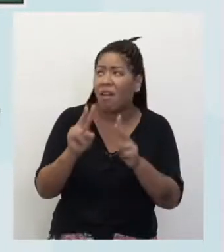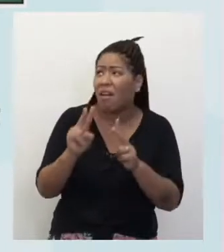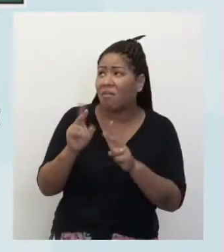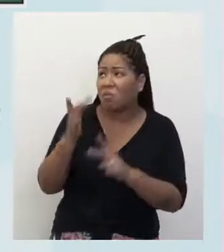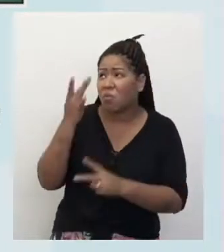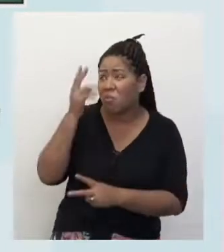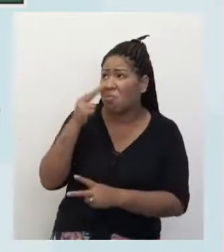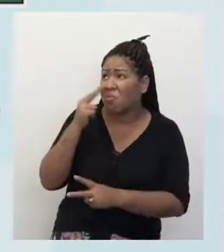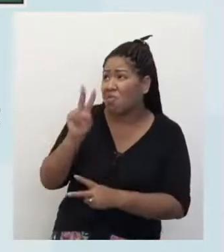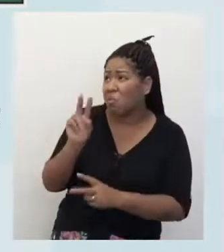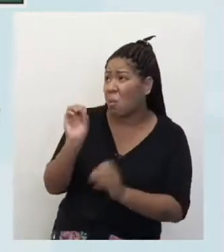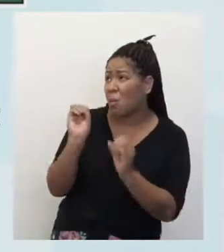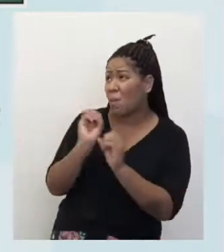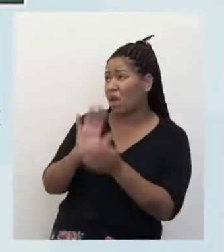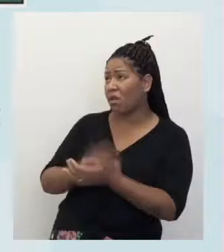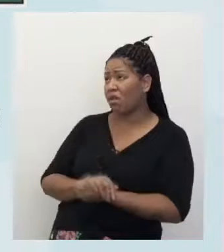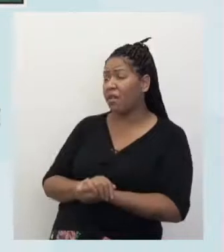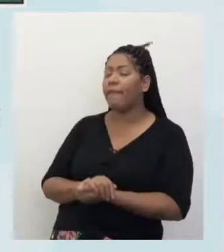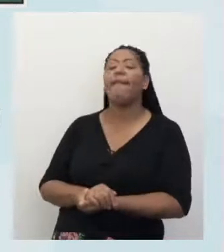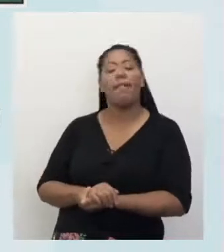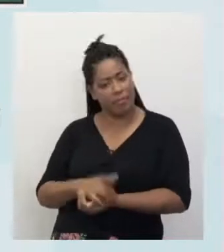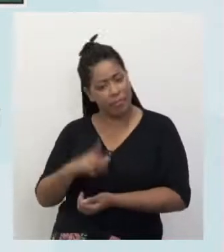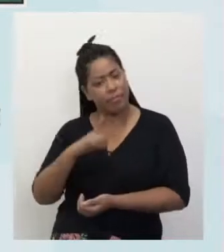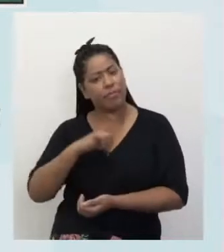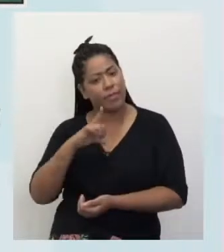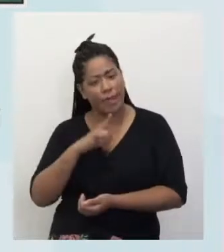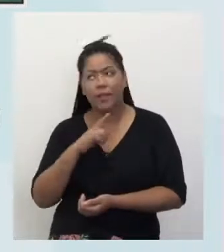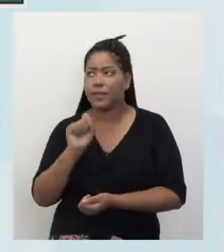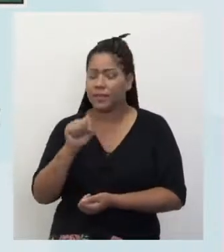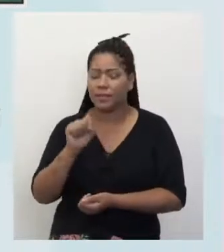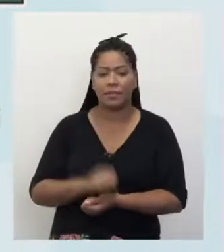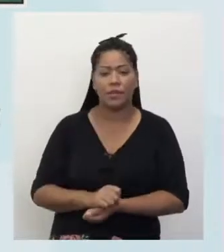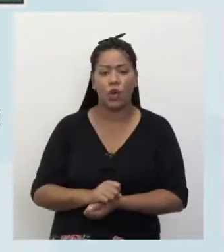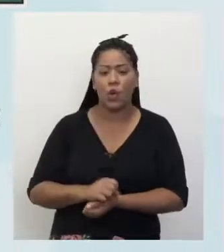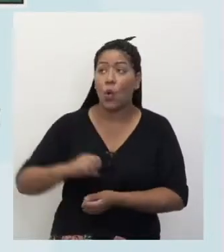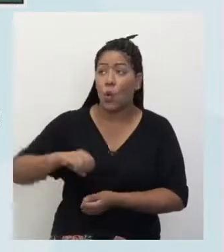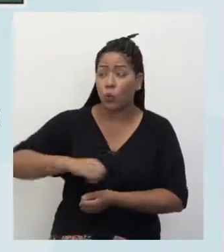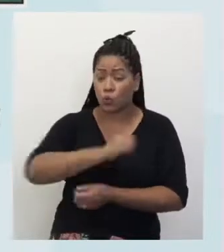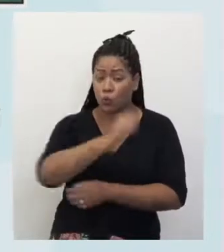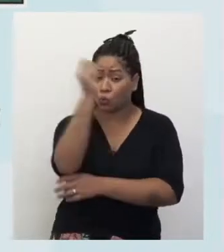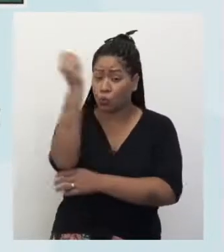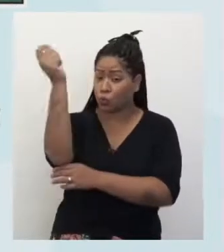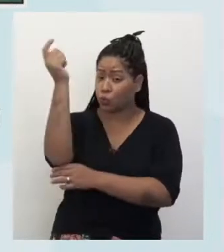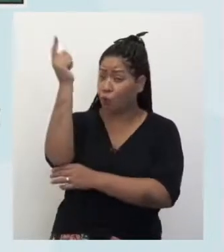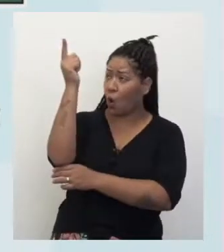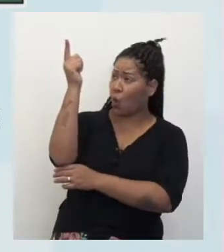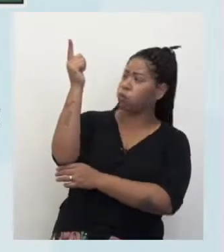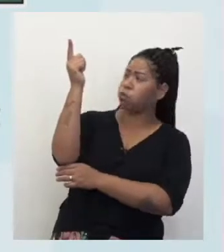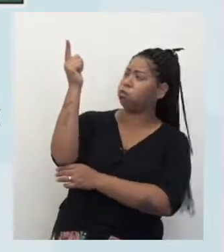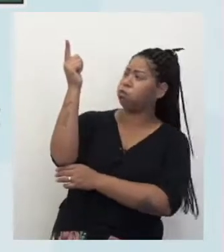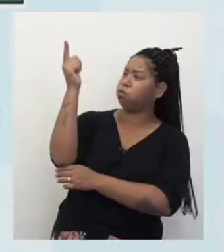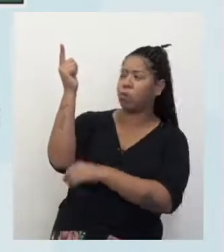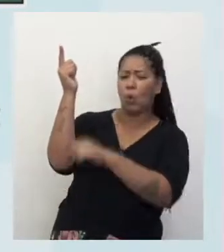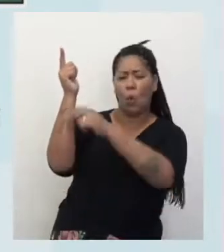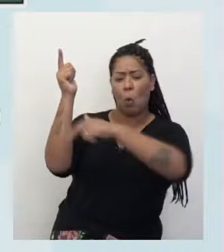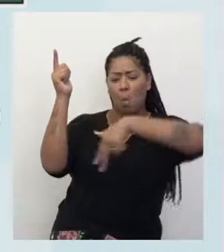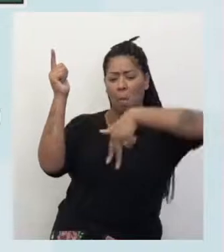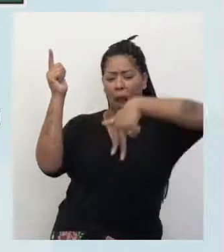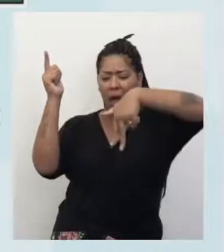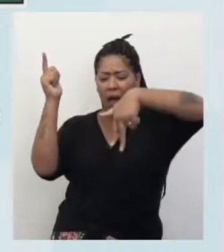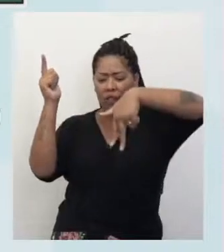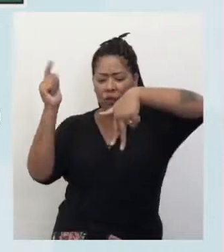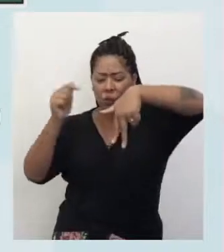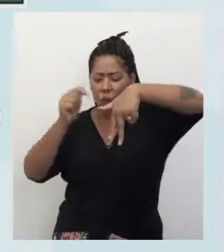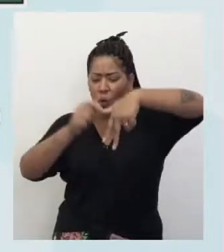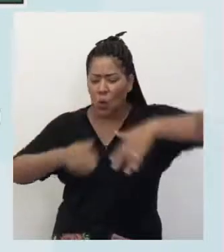nada. Não, alguma coisa, né? O sol está em destaque, essa luminosidade, os braços abertos,